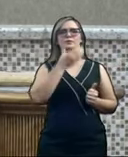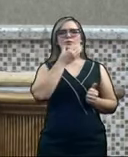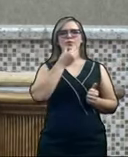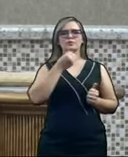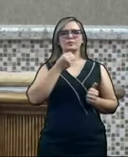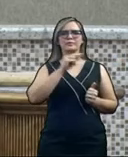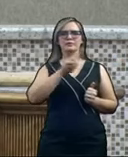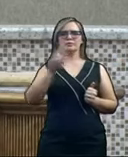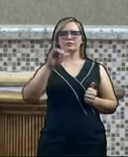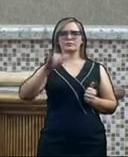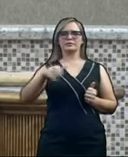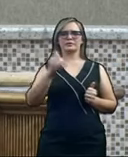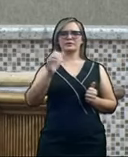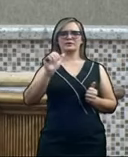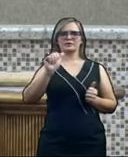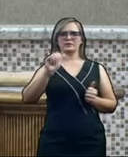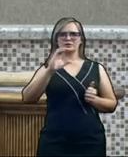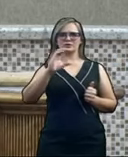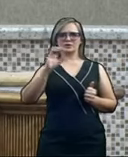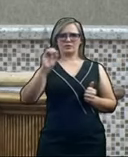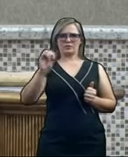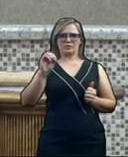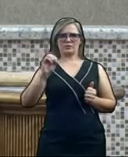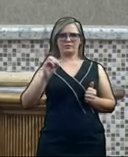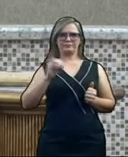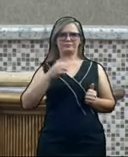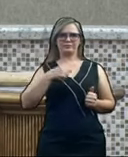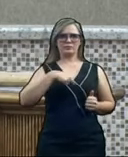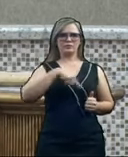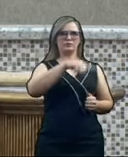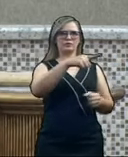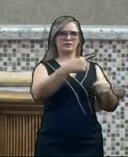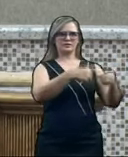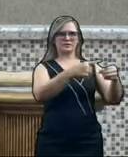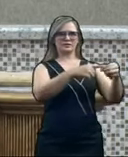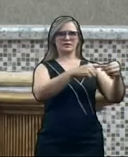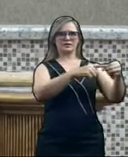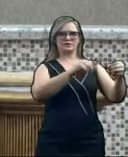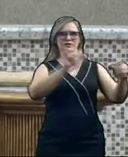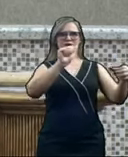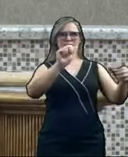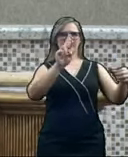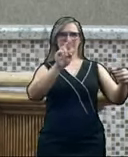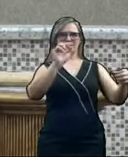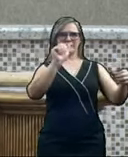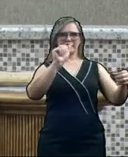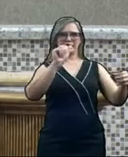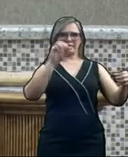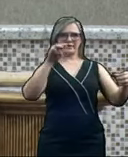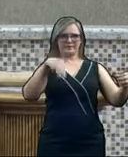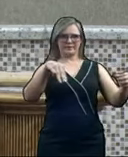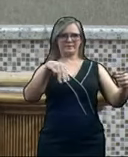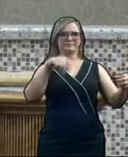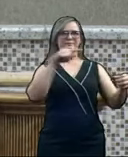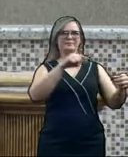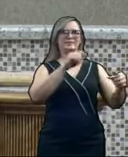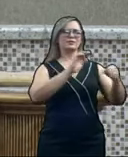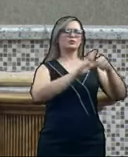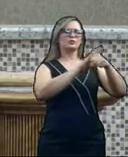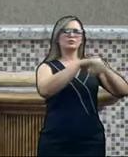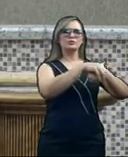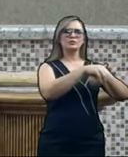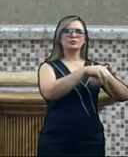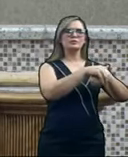bersebá e foi se harán E chegou a um lugar onde passou a noite porque o sol já era posto e